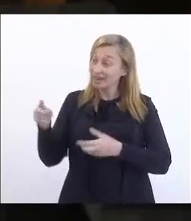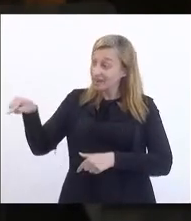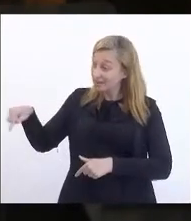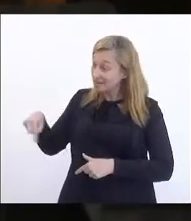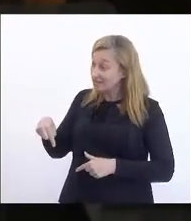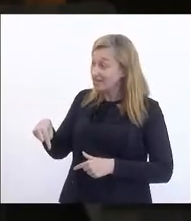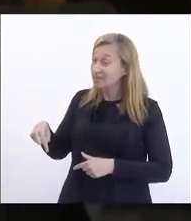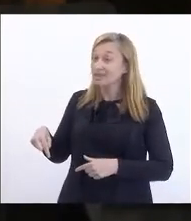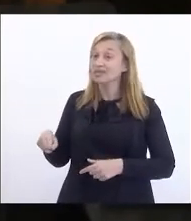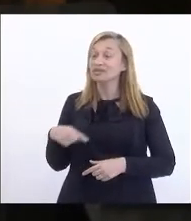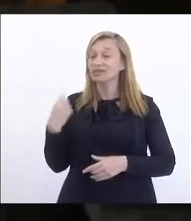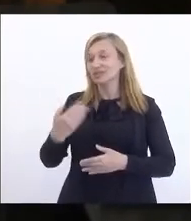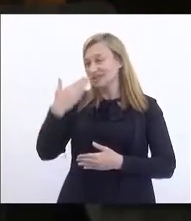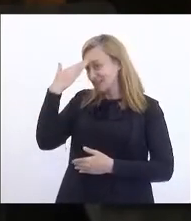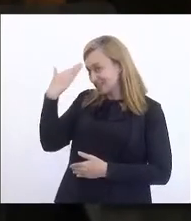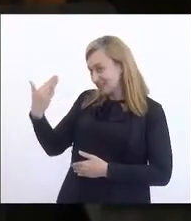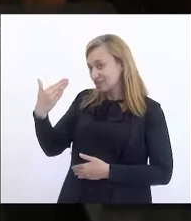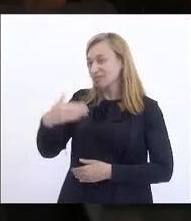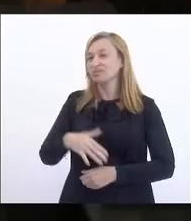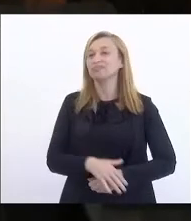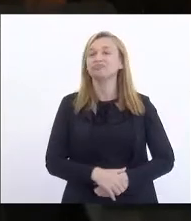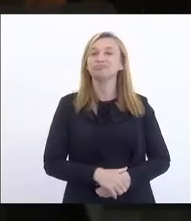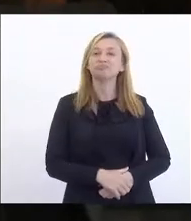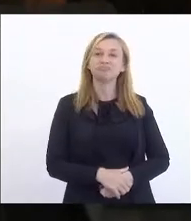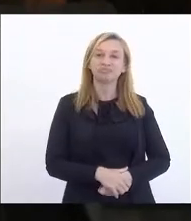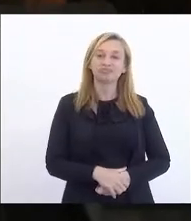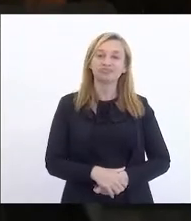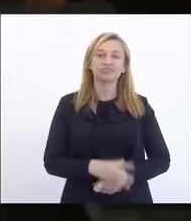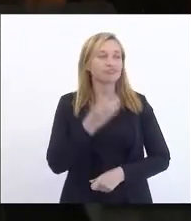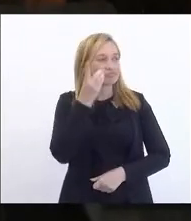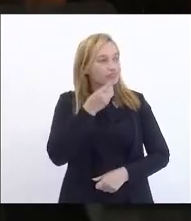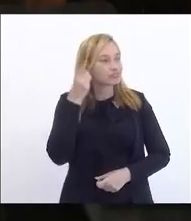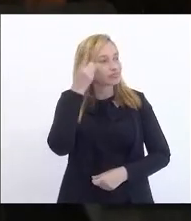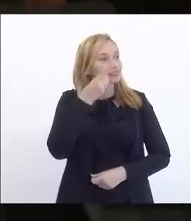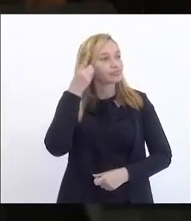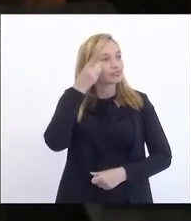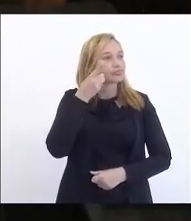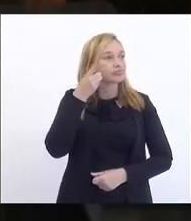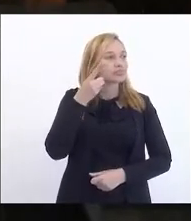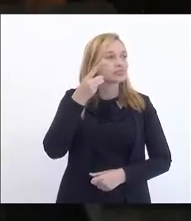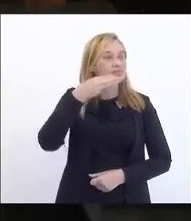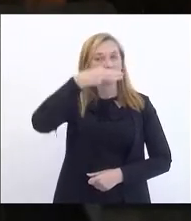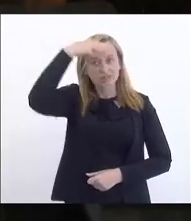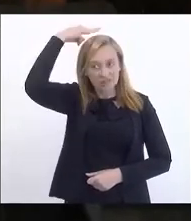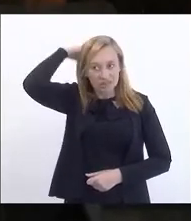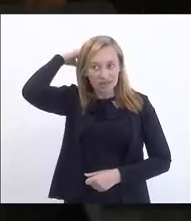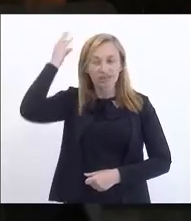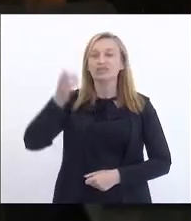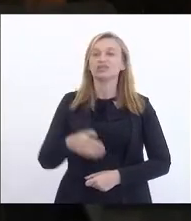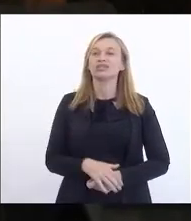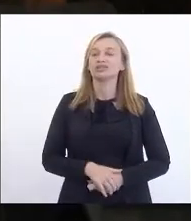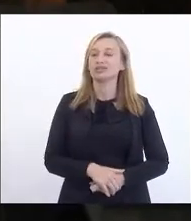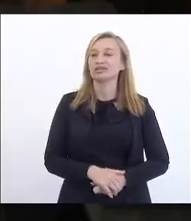os meus agradecimentos. deputado Márcio Pacheco